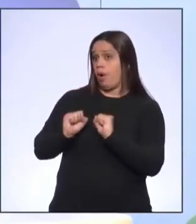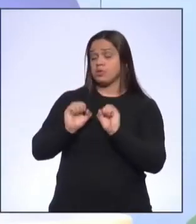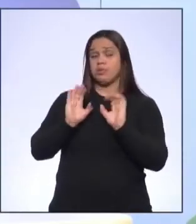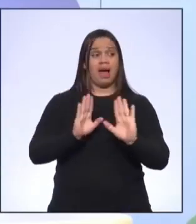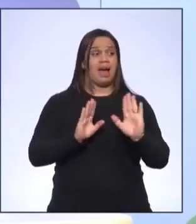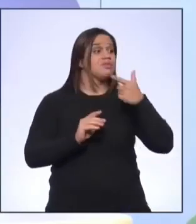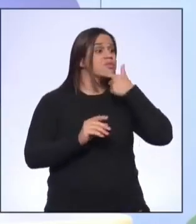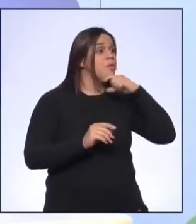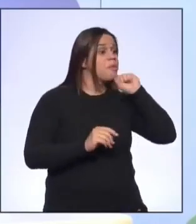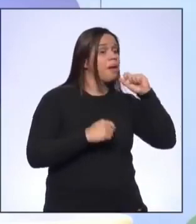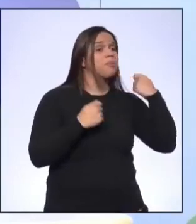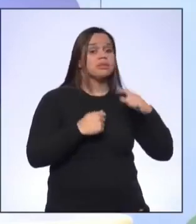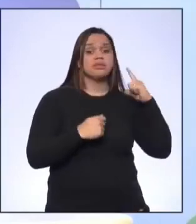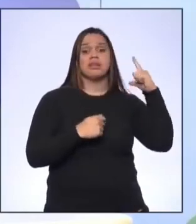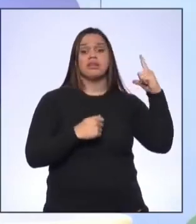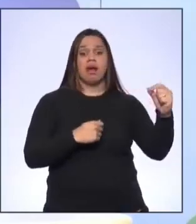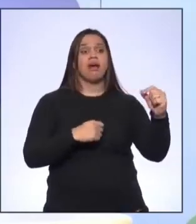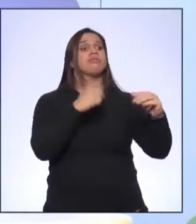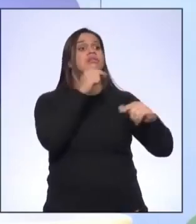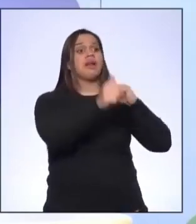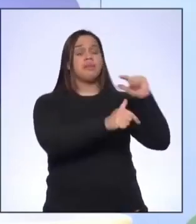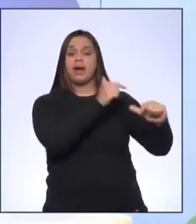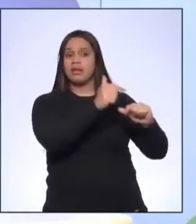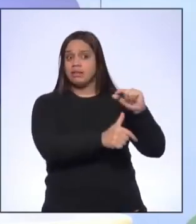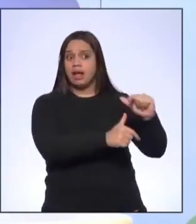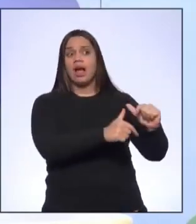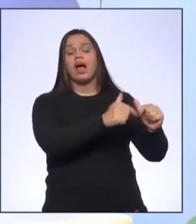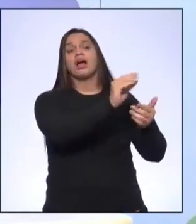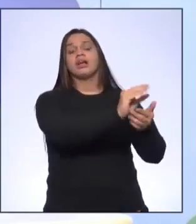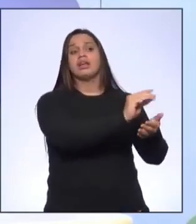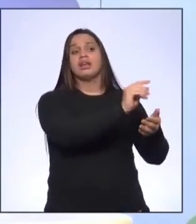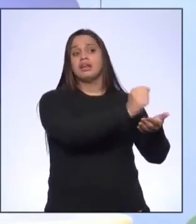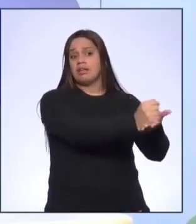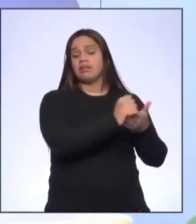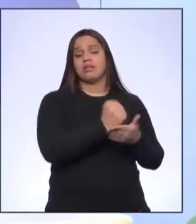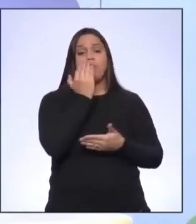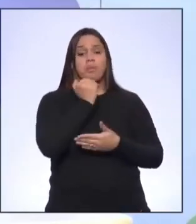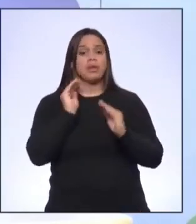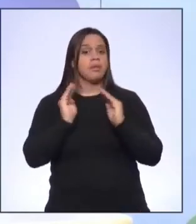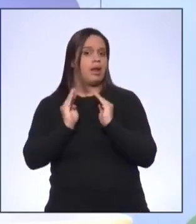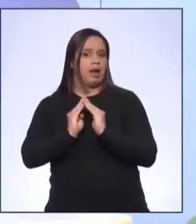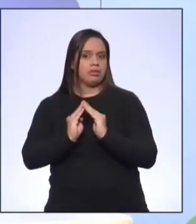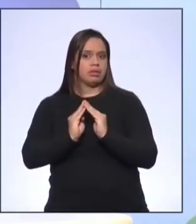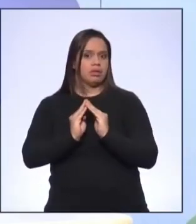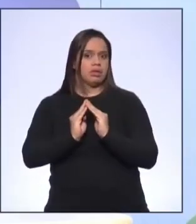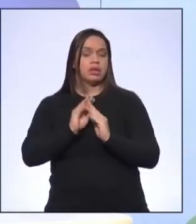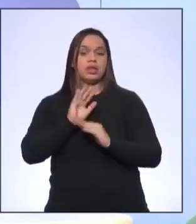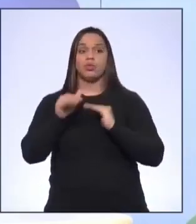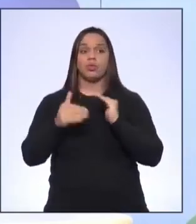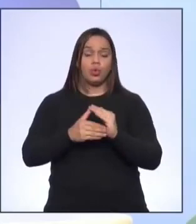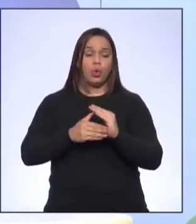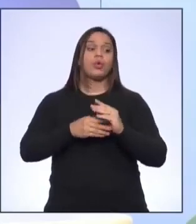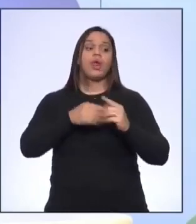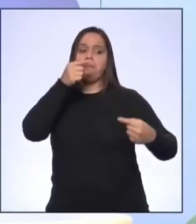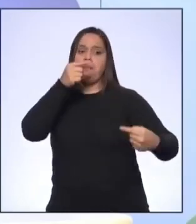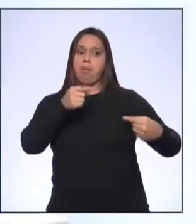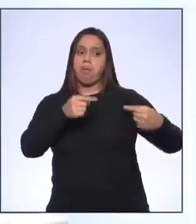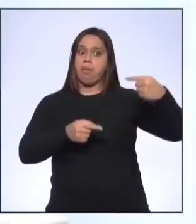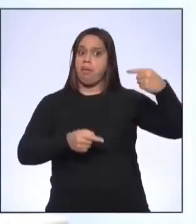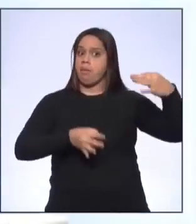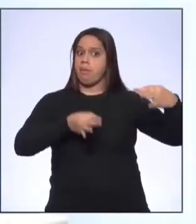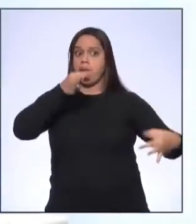que precisa sair para trazer o sustento da família? Então, assim, é importante você contra-argumentar